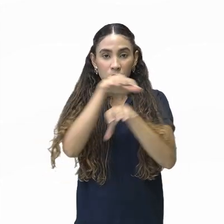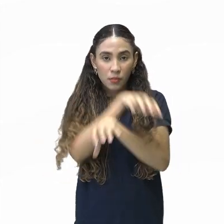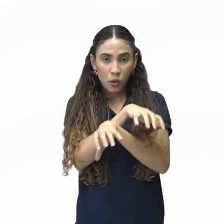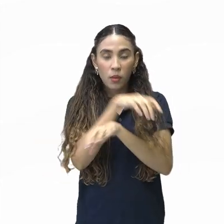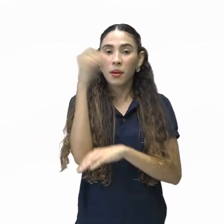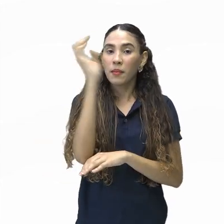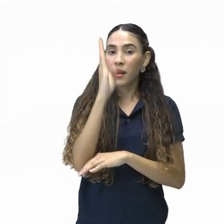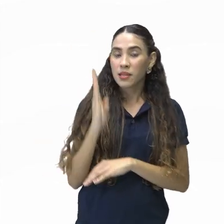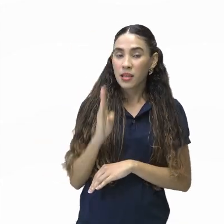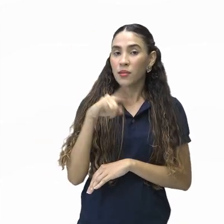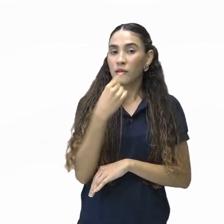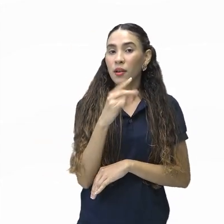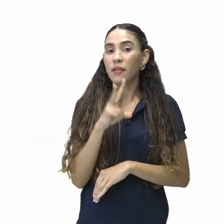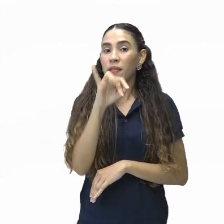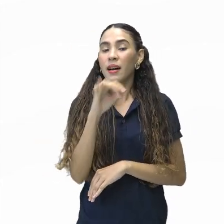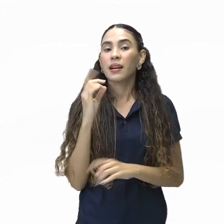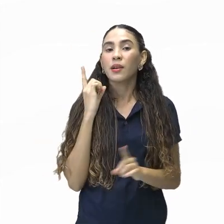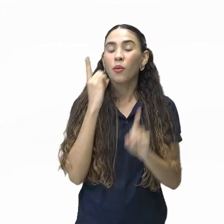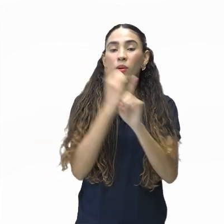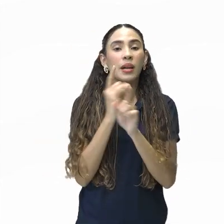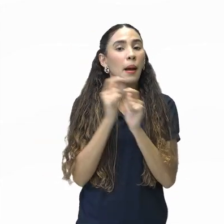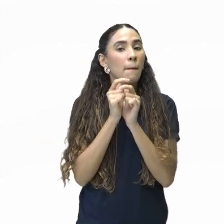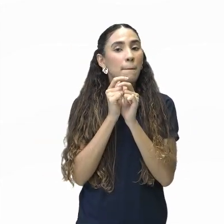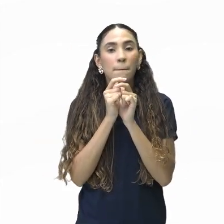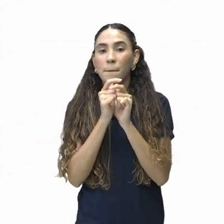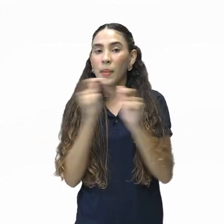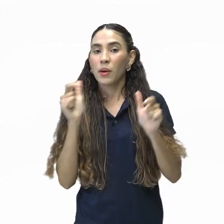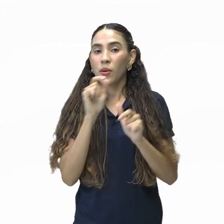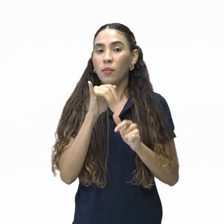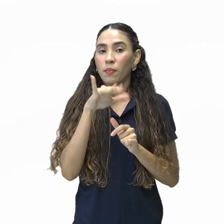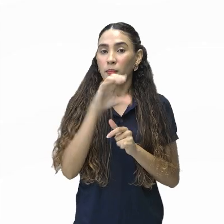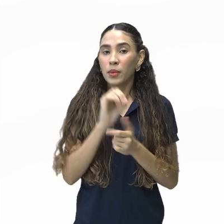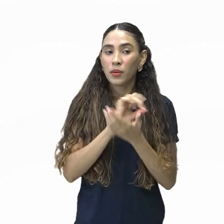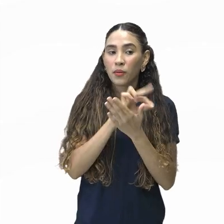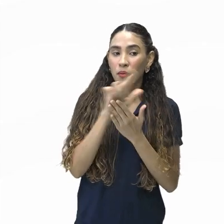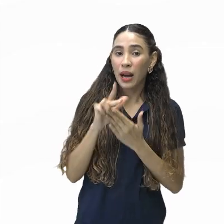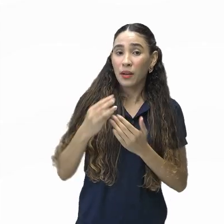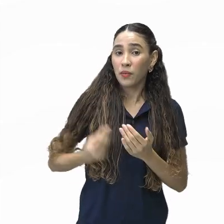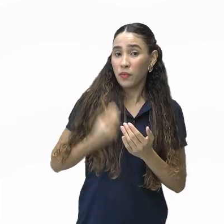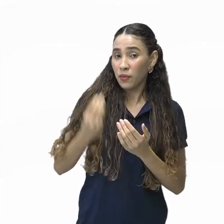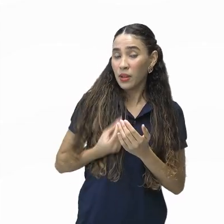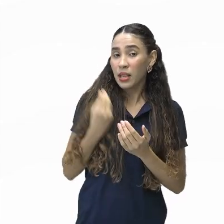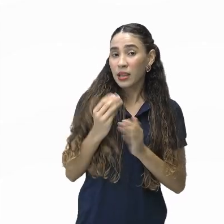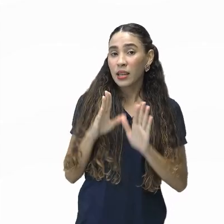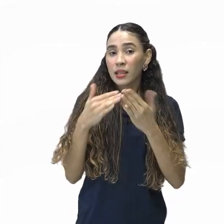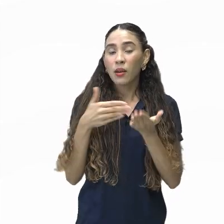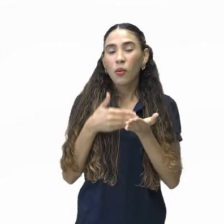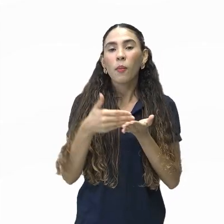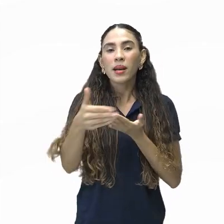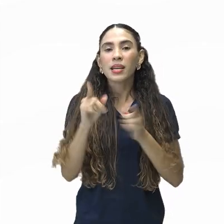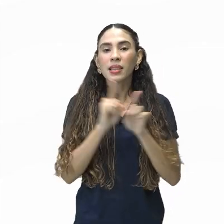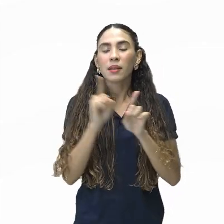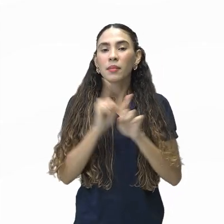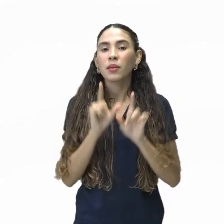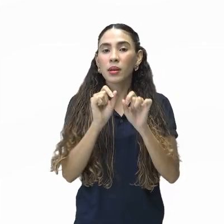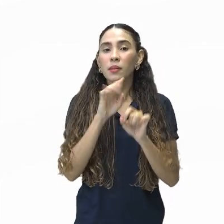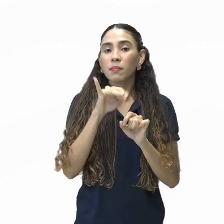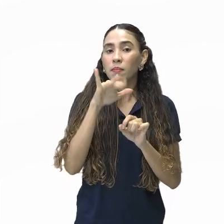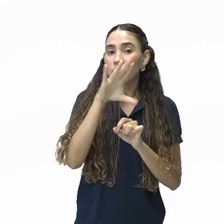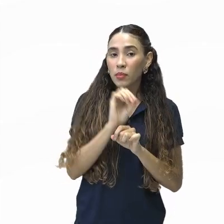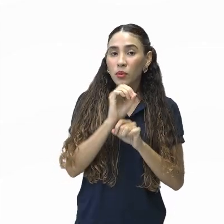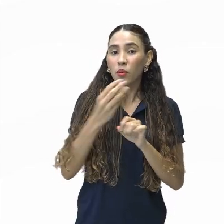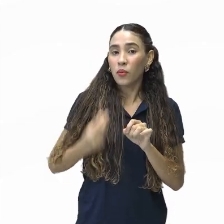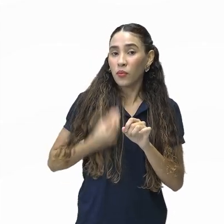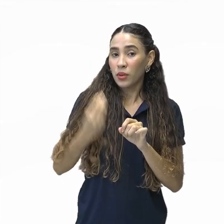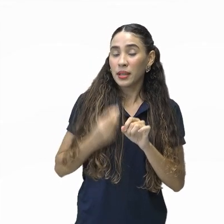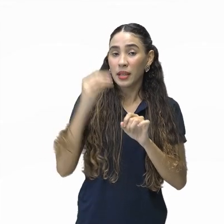brasileiros aonde a gente vai encontrar maior biodiversidade. E aí, é claro que a gente vai iniciar pela biodiversidade